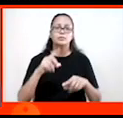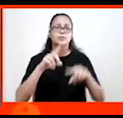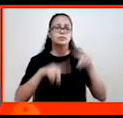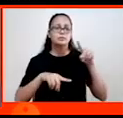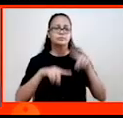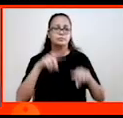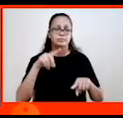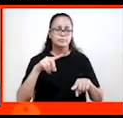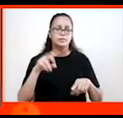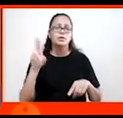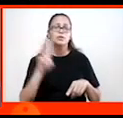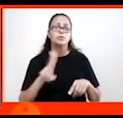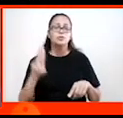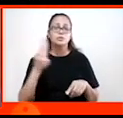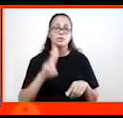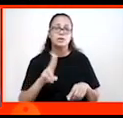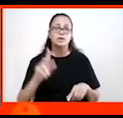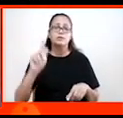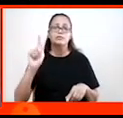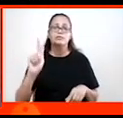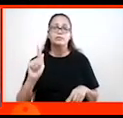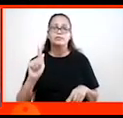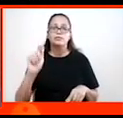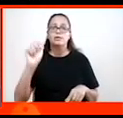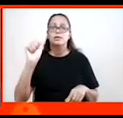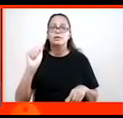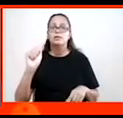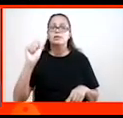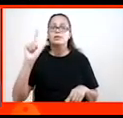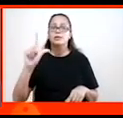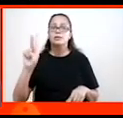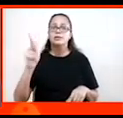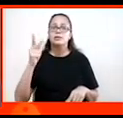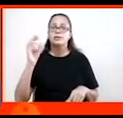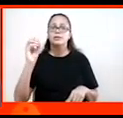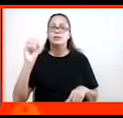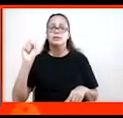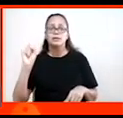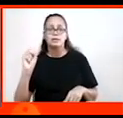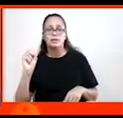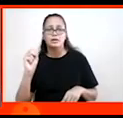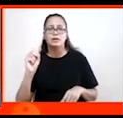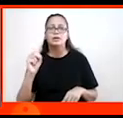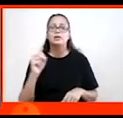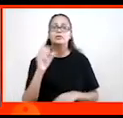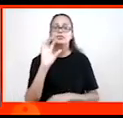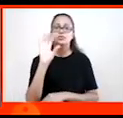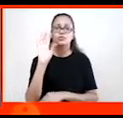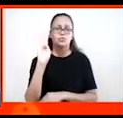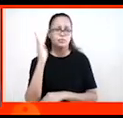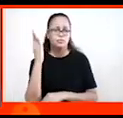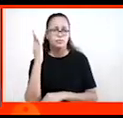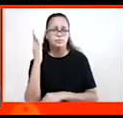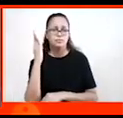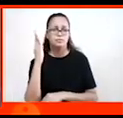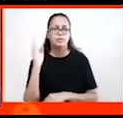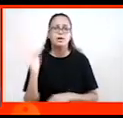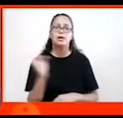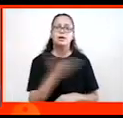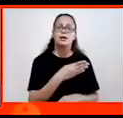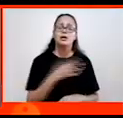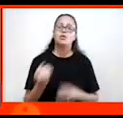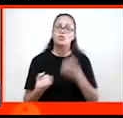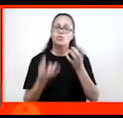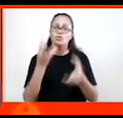eram utilizados galhos, depois com a descoberta, aí, entre aspas, do fogo, a utilização